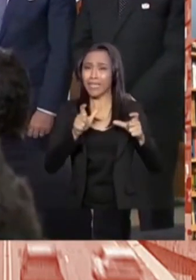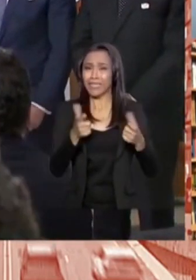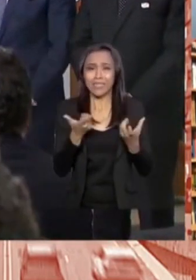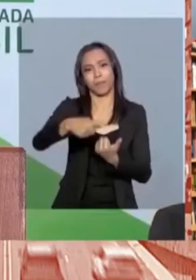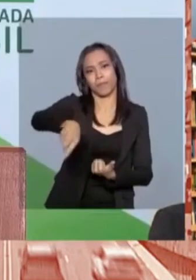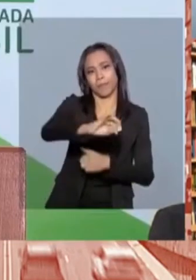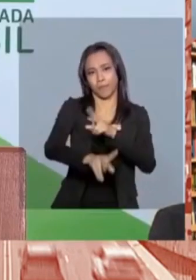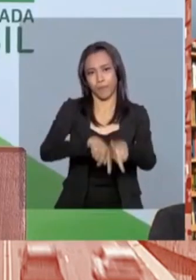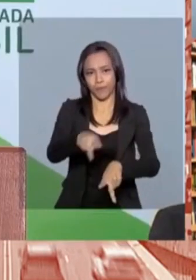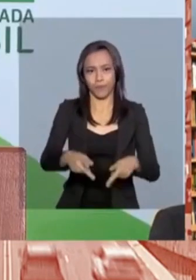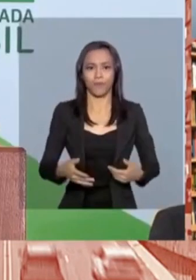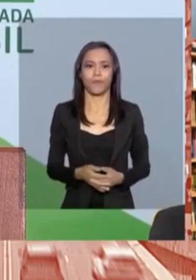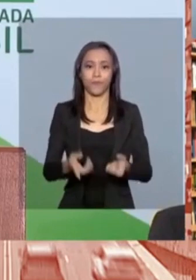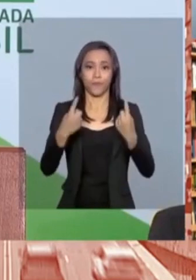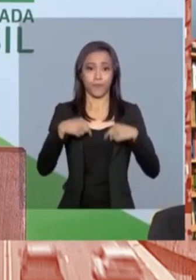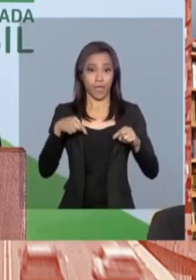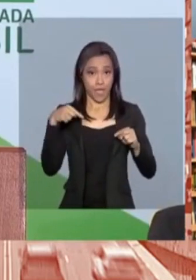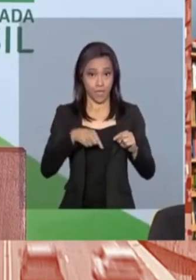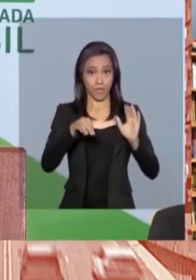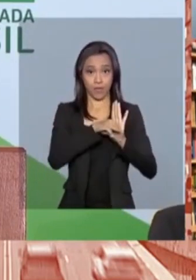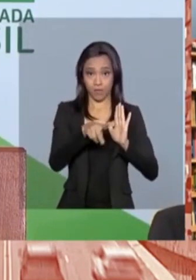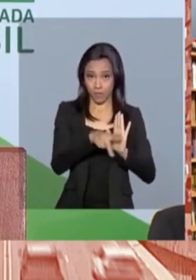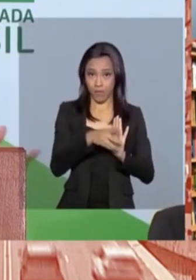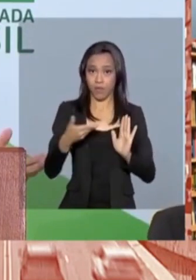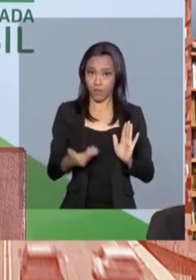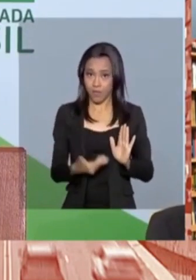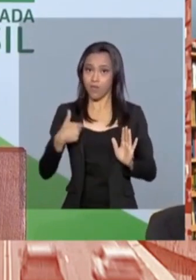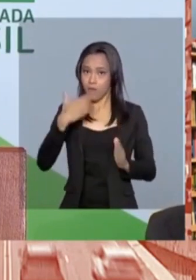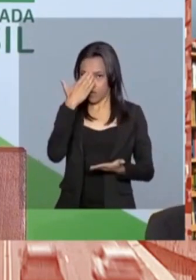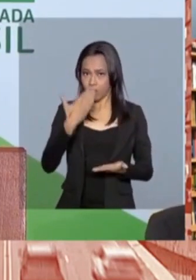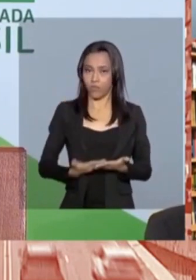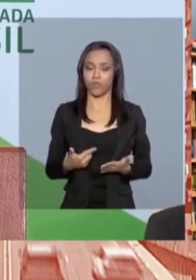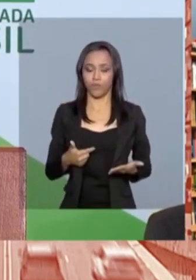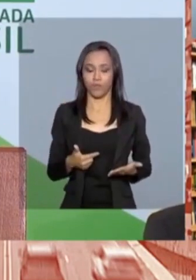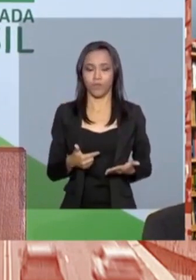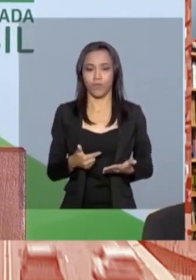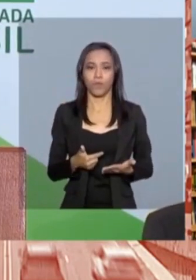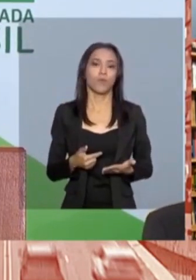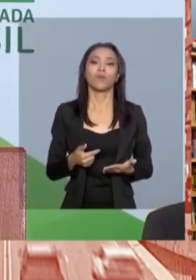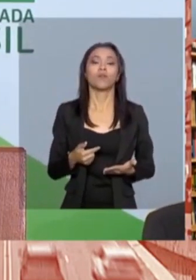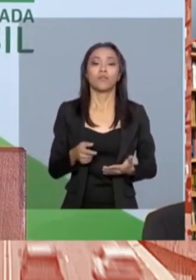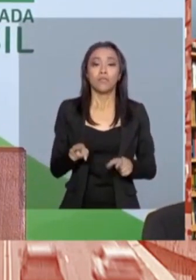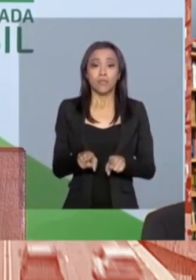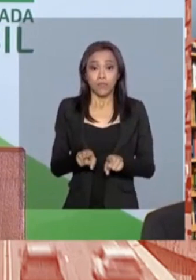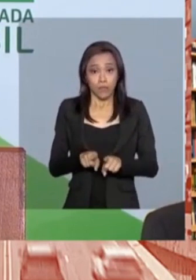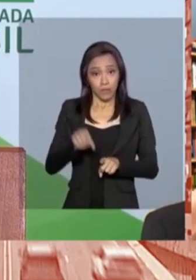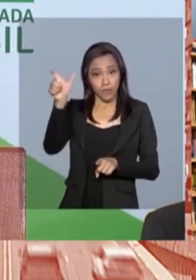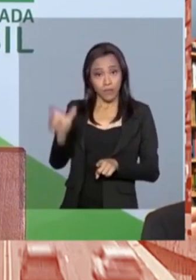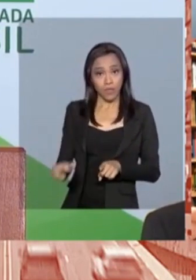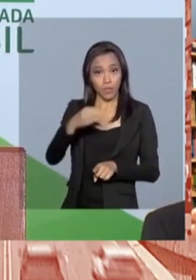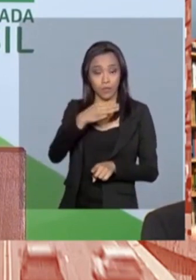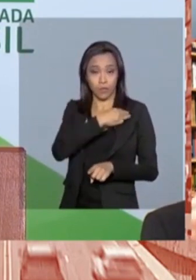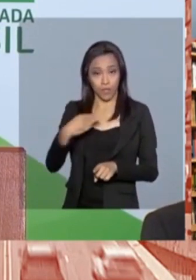ter problema, né, de dois carrões se batendo e um atirando no outro, aí esses setores médios, essa classe